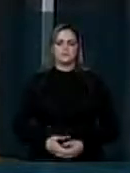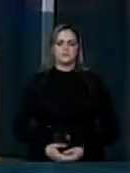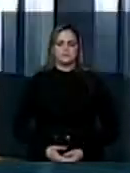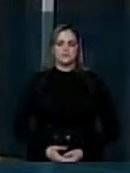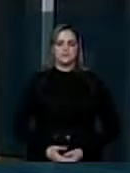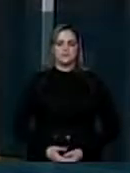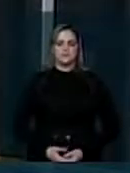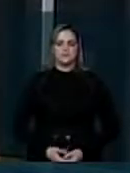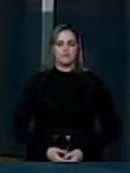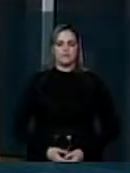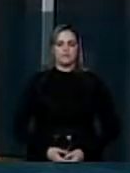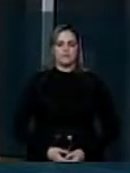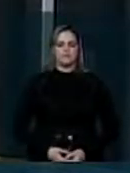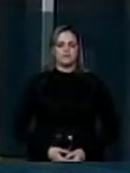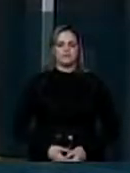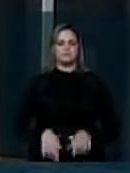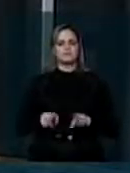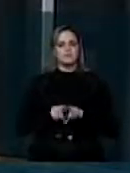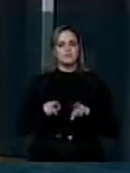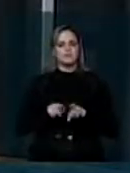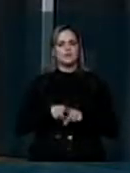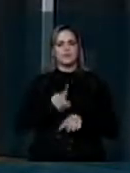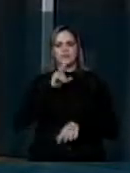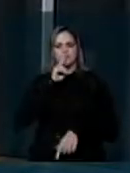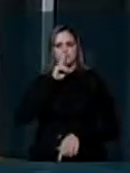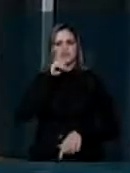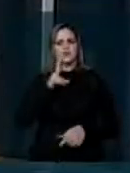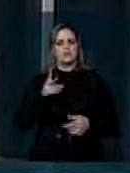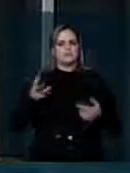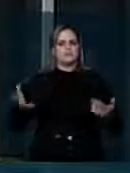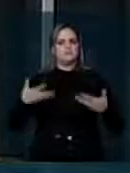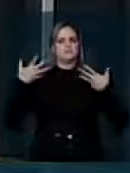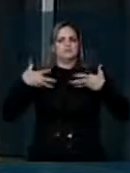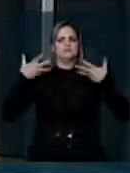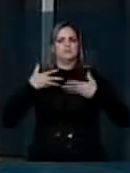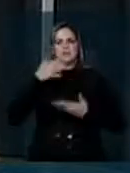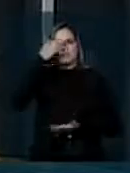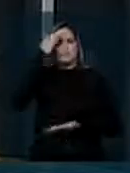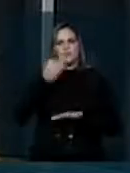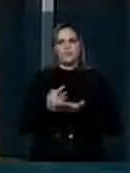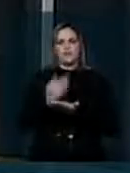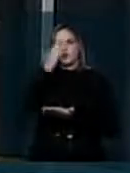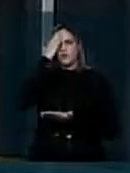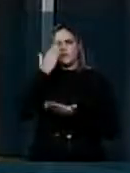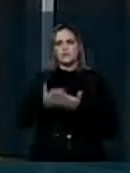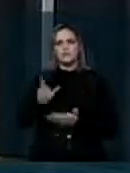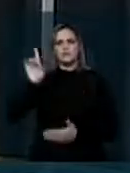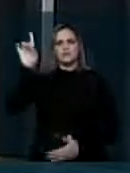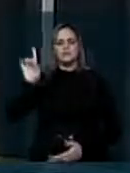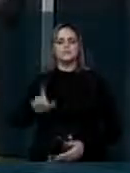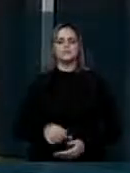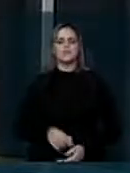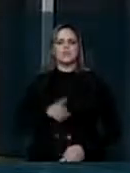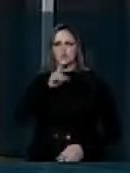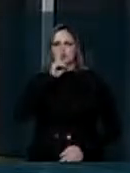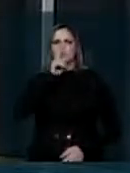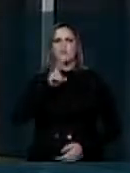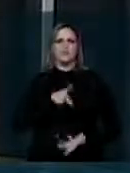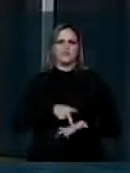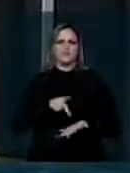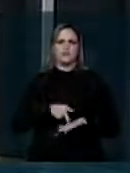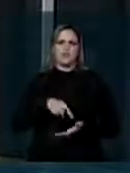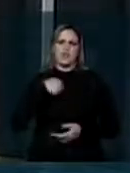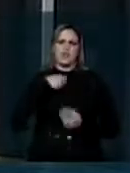ter influência, e no fortalecimento da minha fé. Foi tão forte que vou confessar aqui